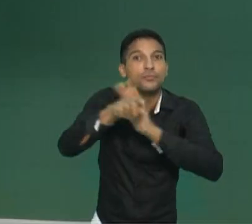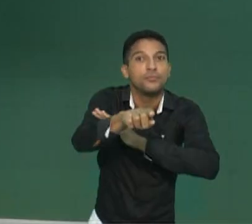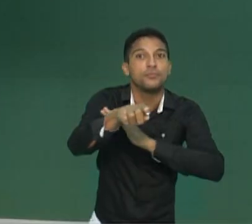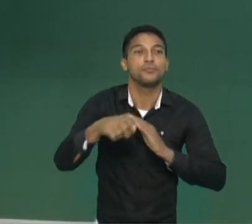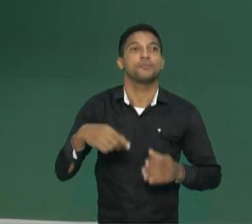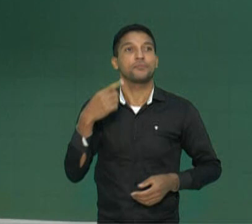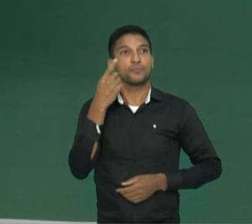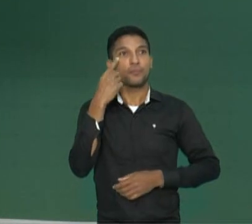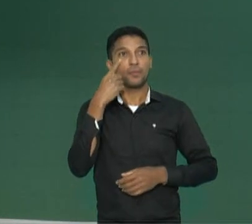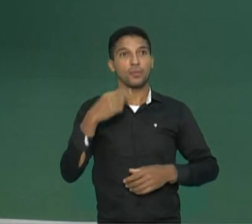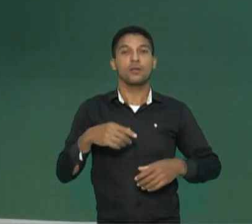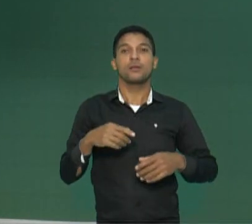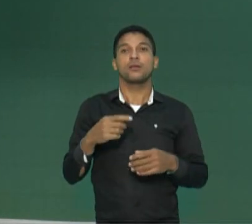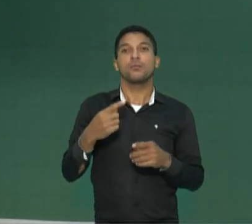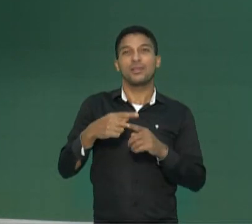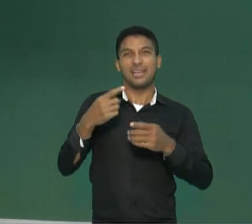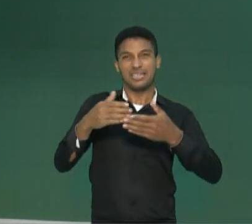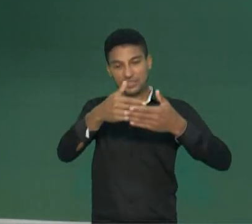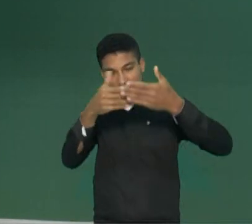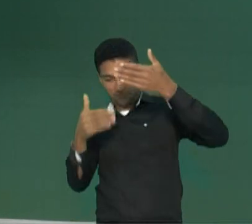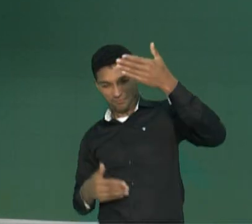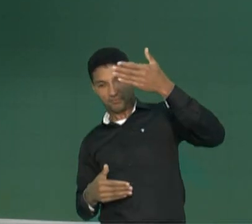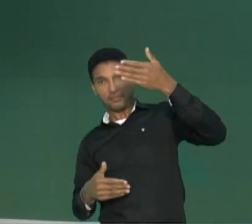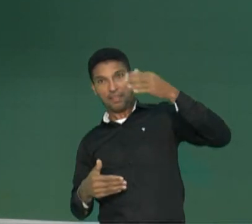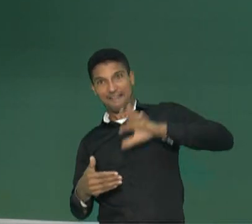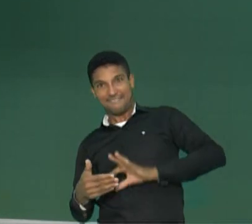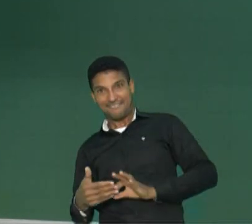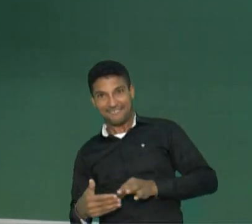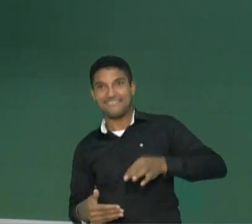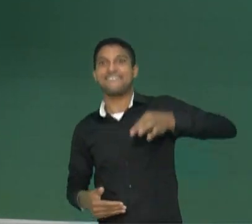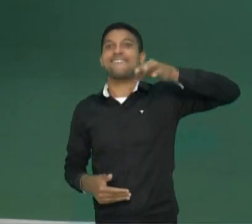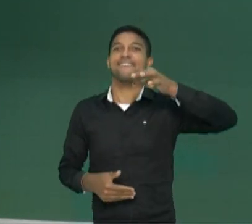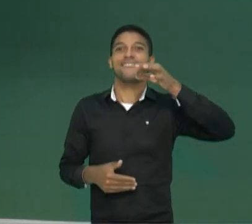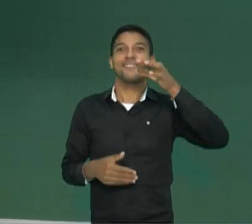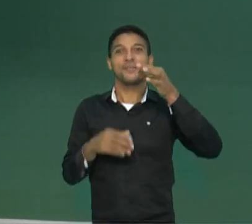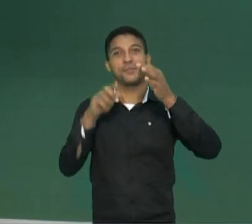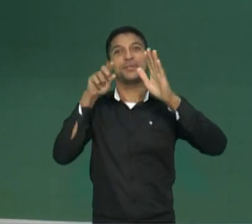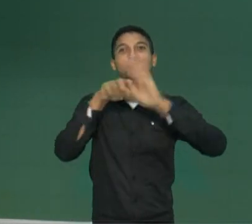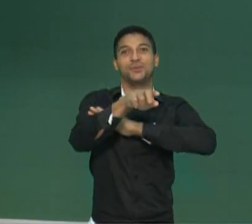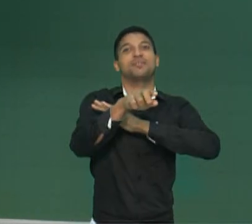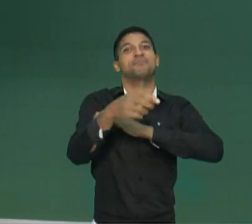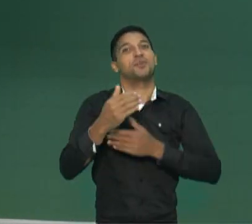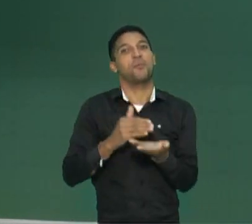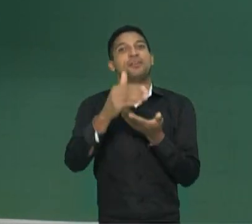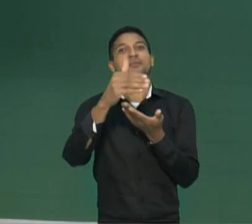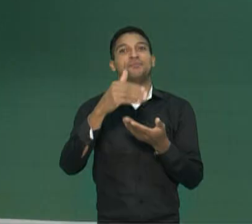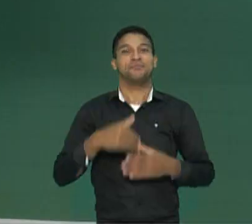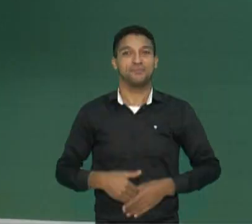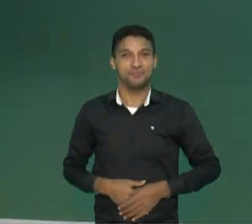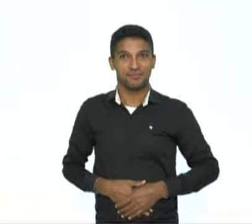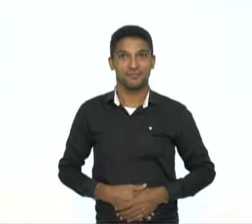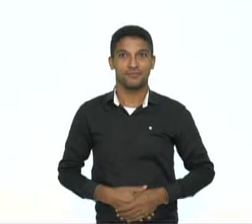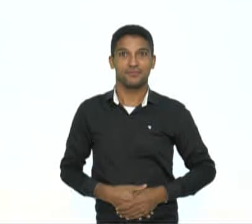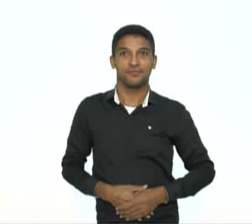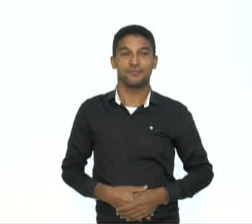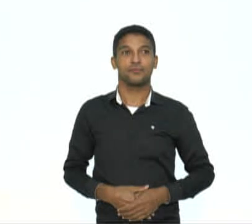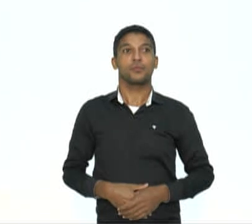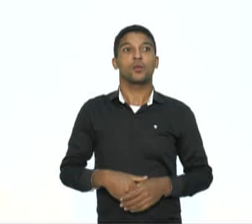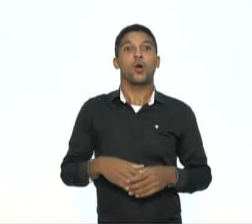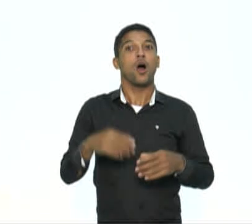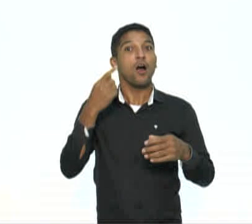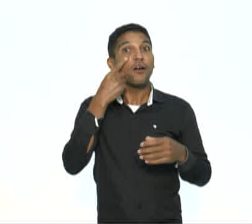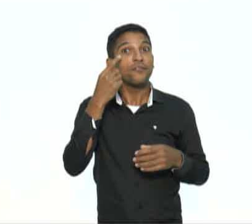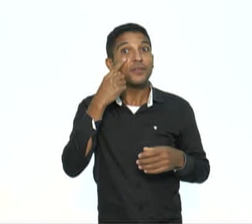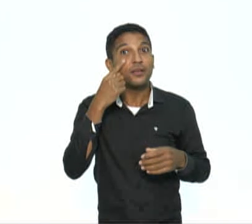vai começar com aquela pergunta que a gente faz lá no fundo, nos últimos slides. Vamos começar agora com o primeiro. Observe a igreja ao